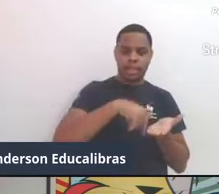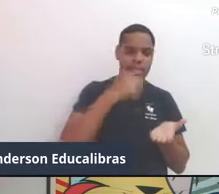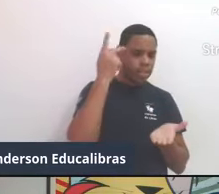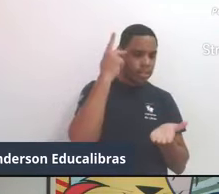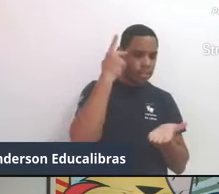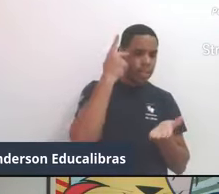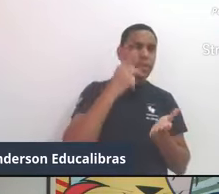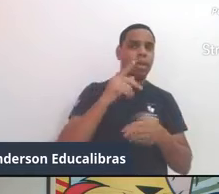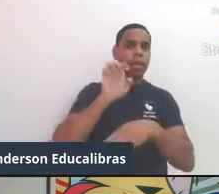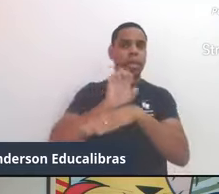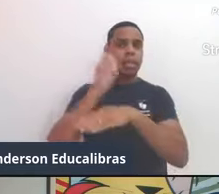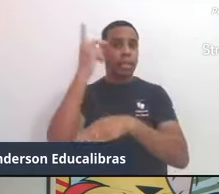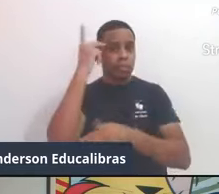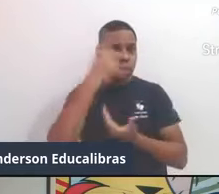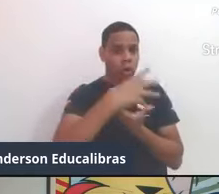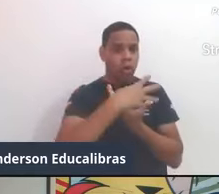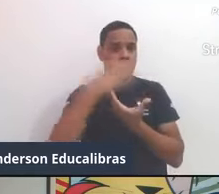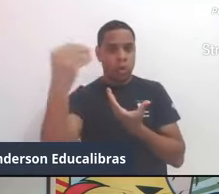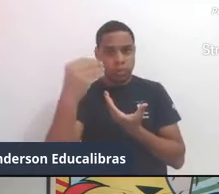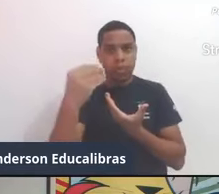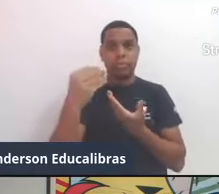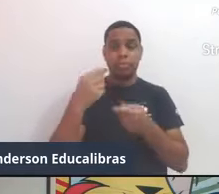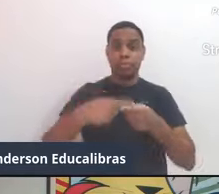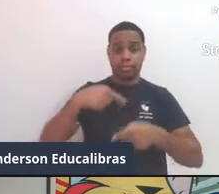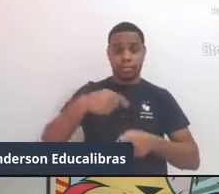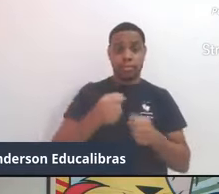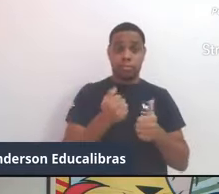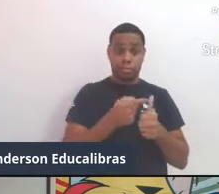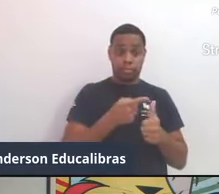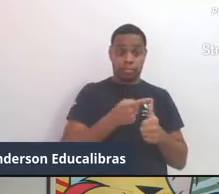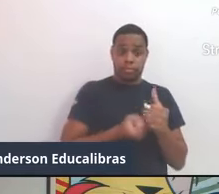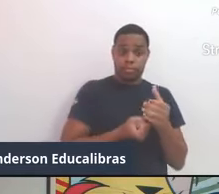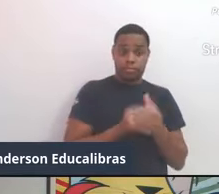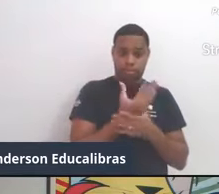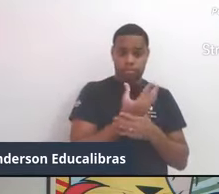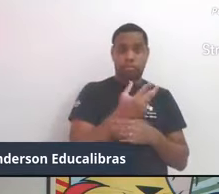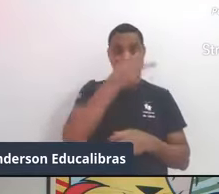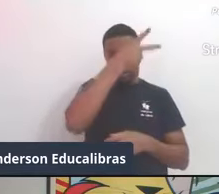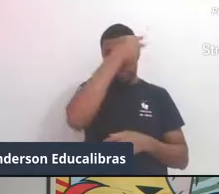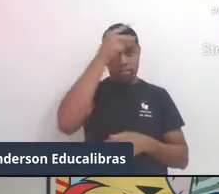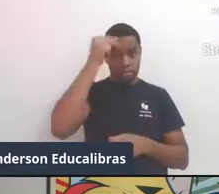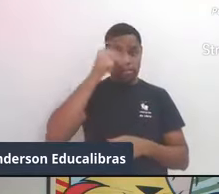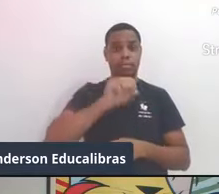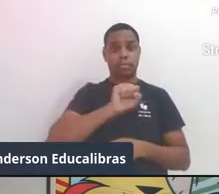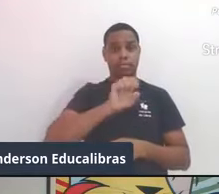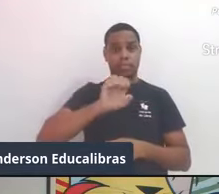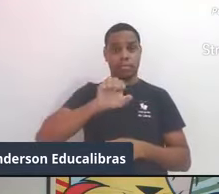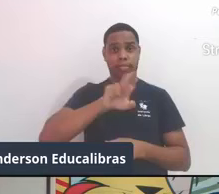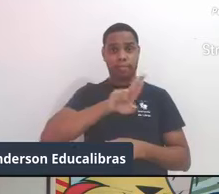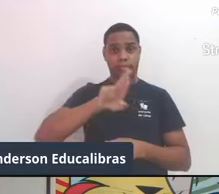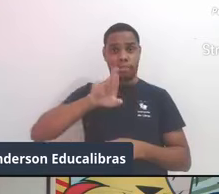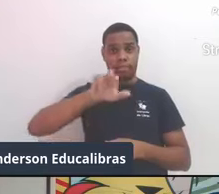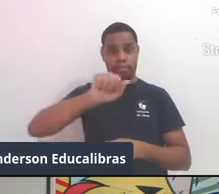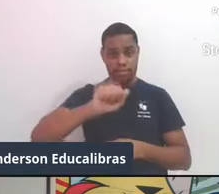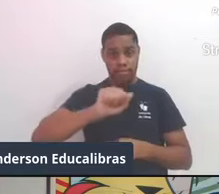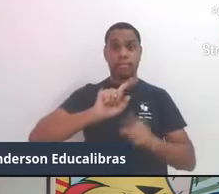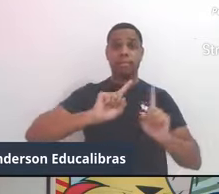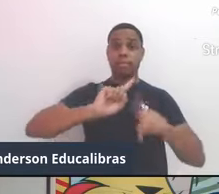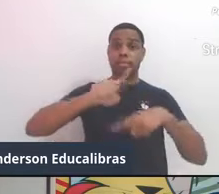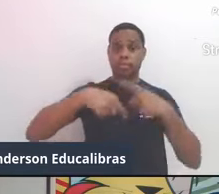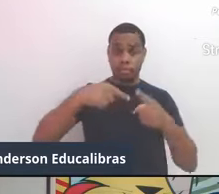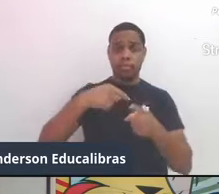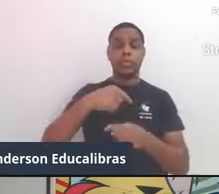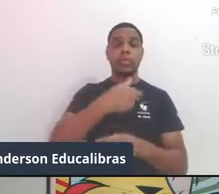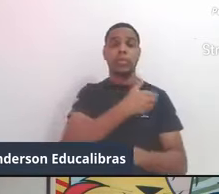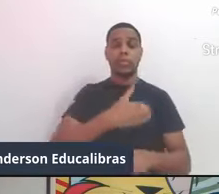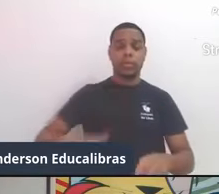Municipal, porque ela foi criada aqui primeiro pelo prefeito José Serra e depois criou a estadual com o governador José